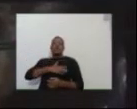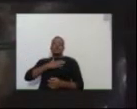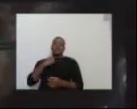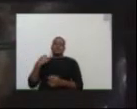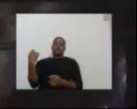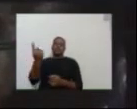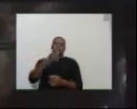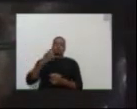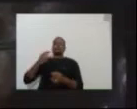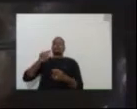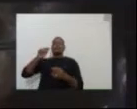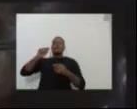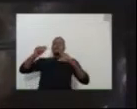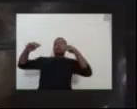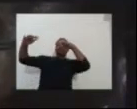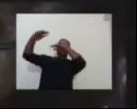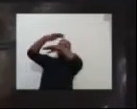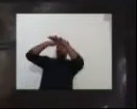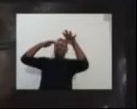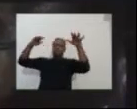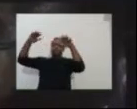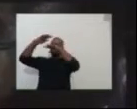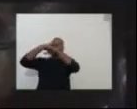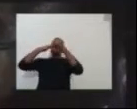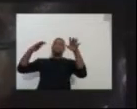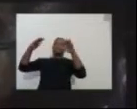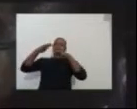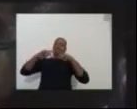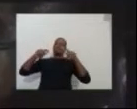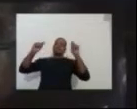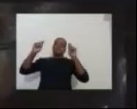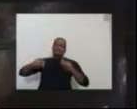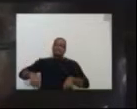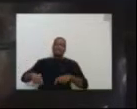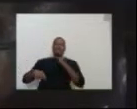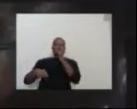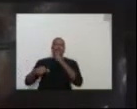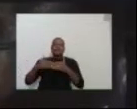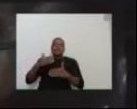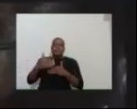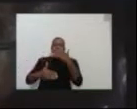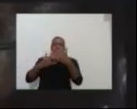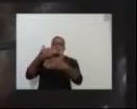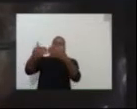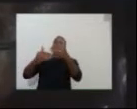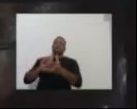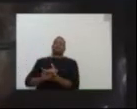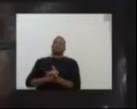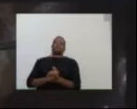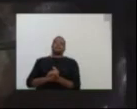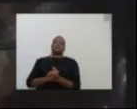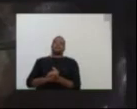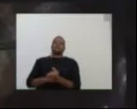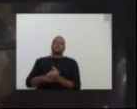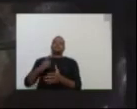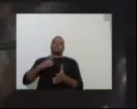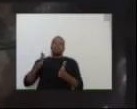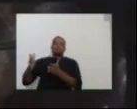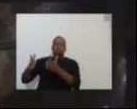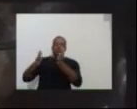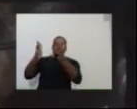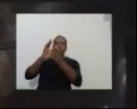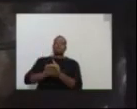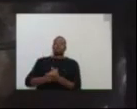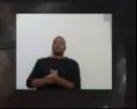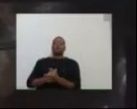como moderno ele deve caminhar nas nossas direções. Portanto, quero fazer como